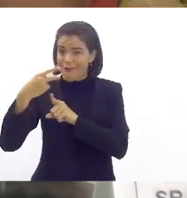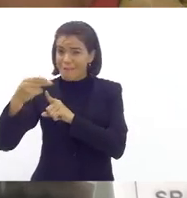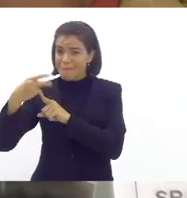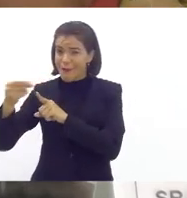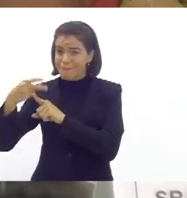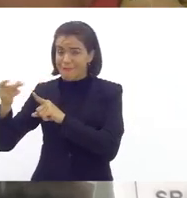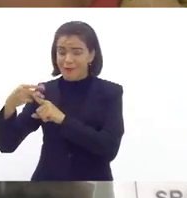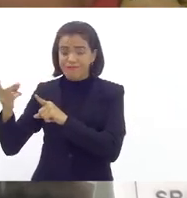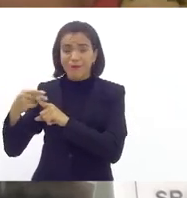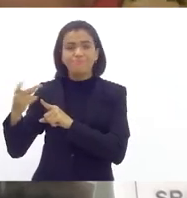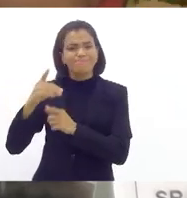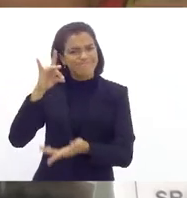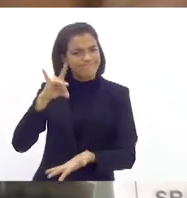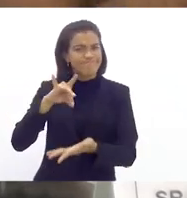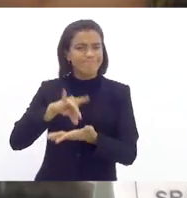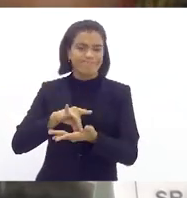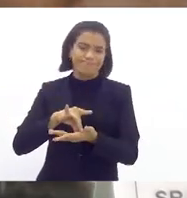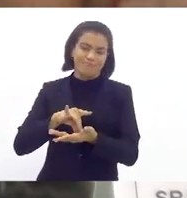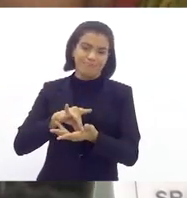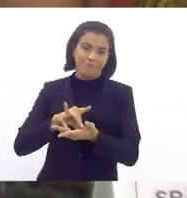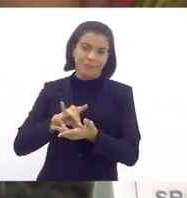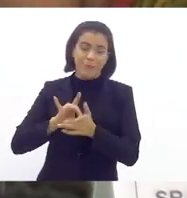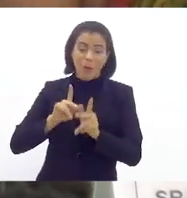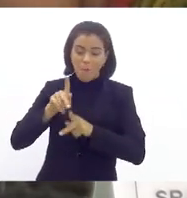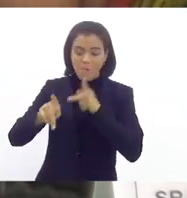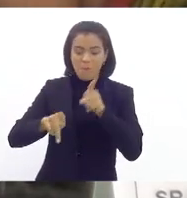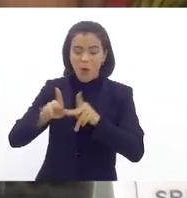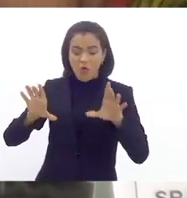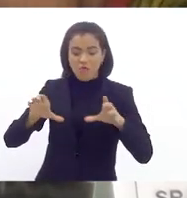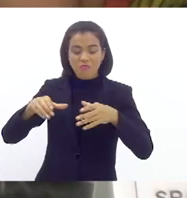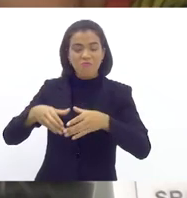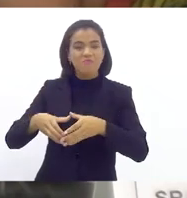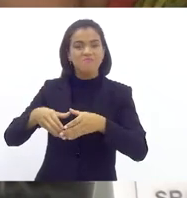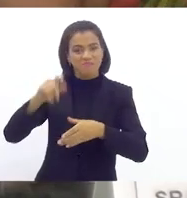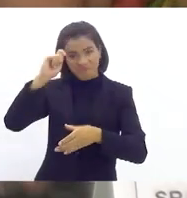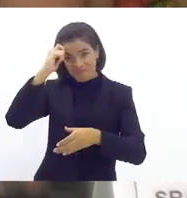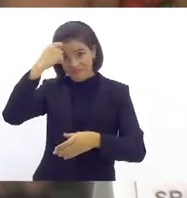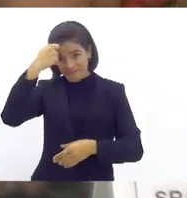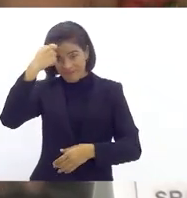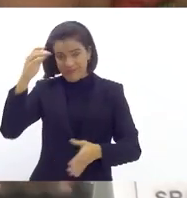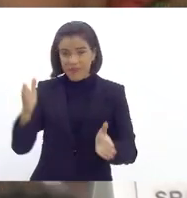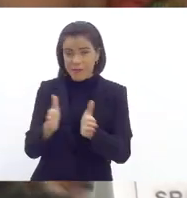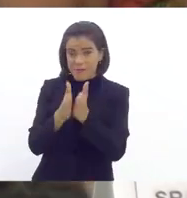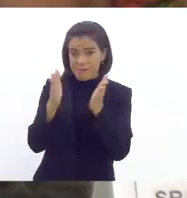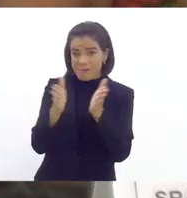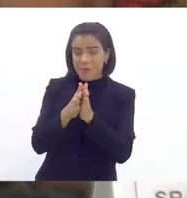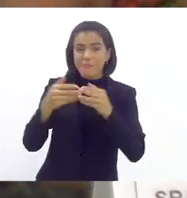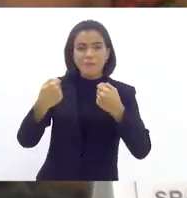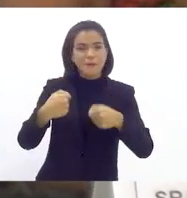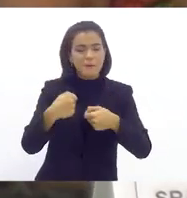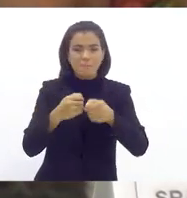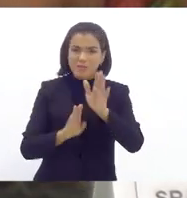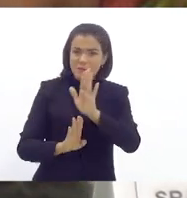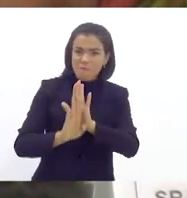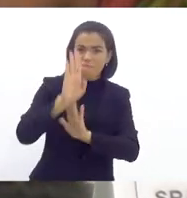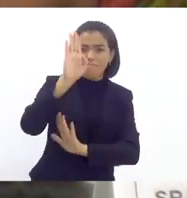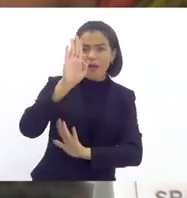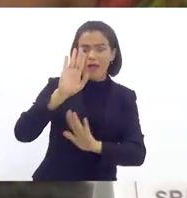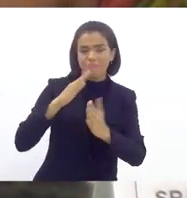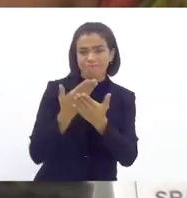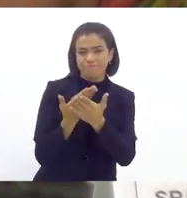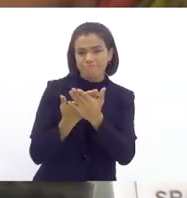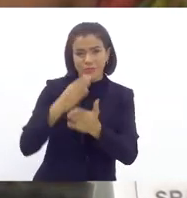verdadeiras para o povo preto e pobre também, que necessita avançar nos seus estudos.